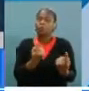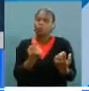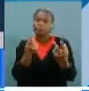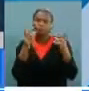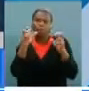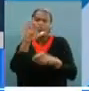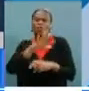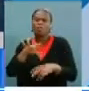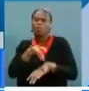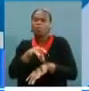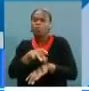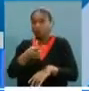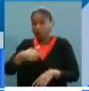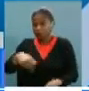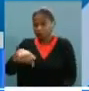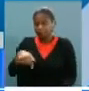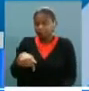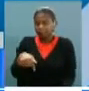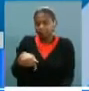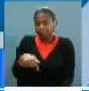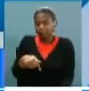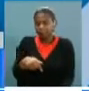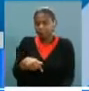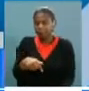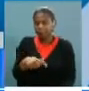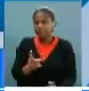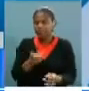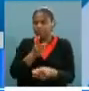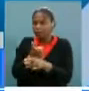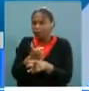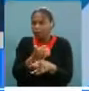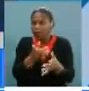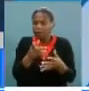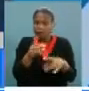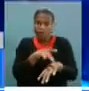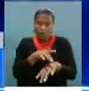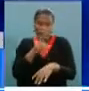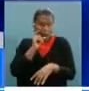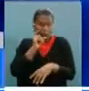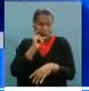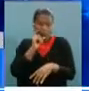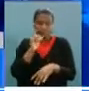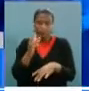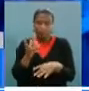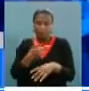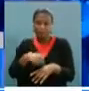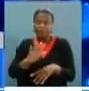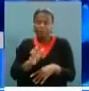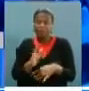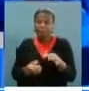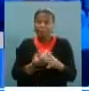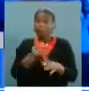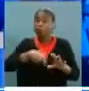algumas tipologias de doenças que nós temos que, de facto, atacar preventivamente. Nós estamos a